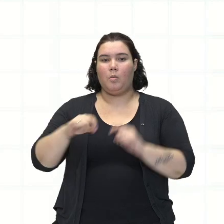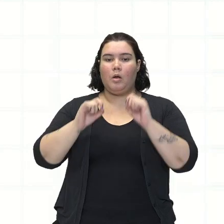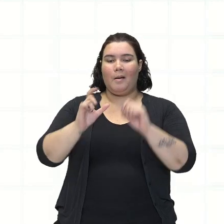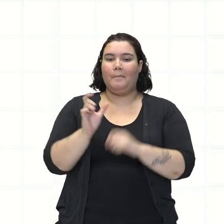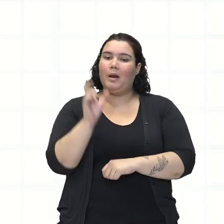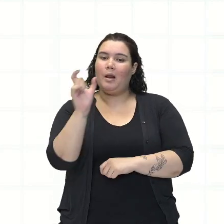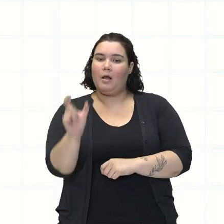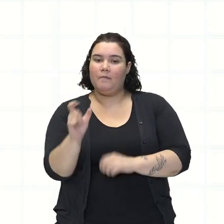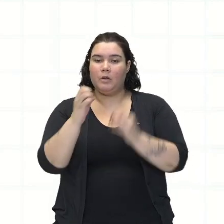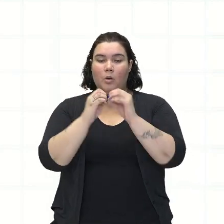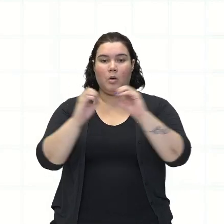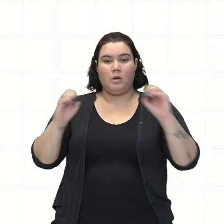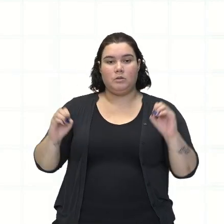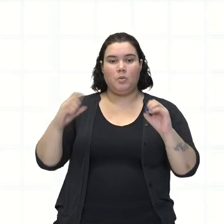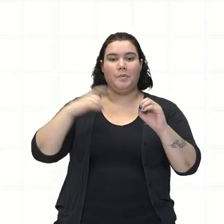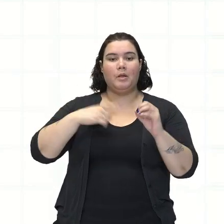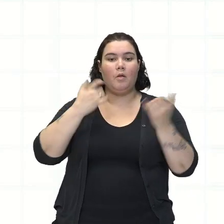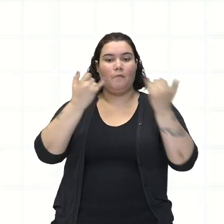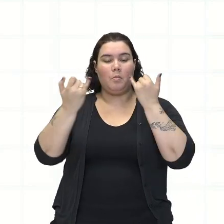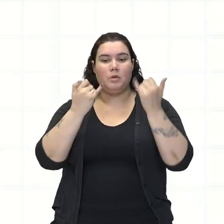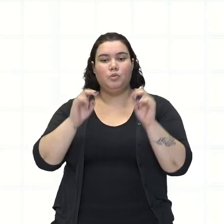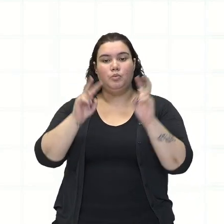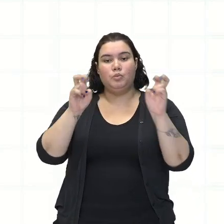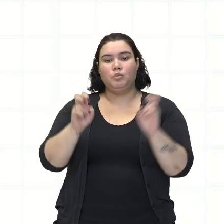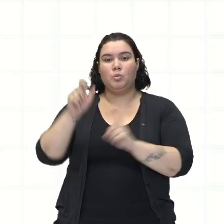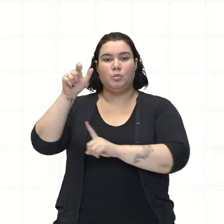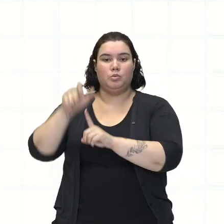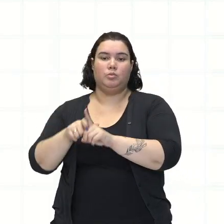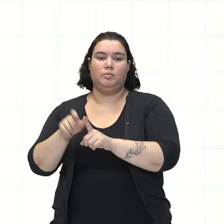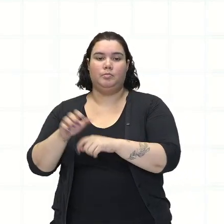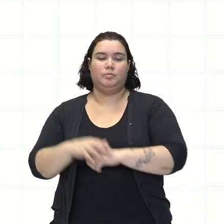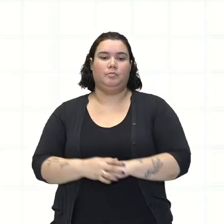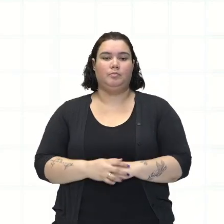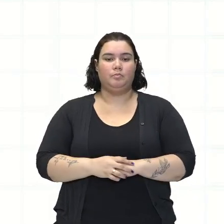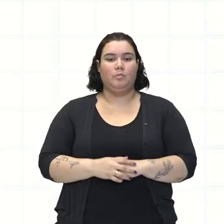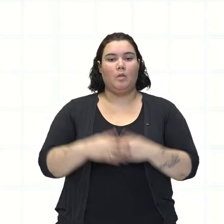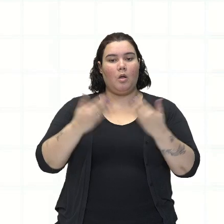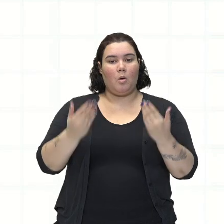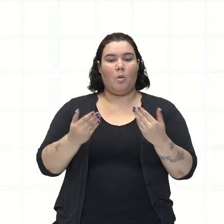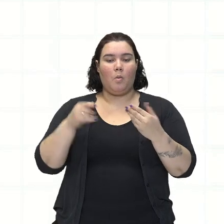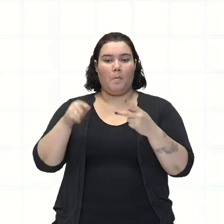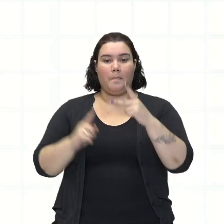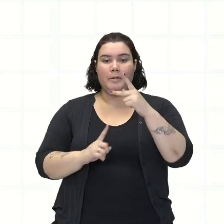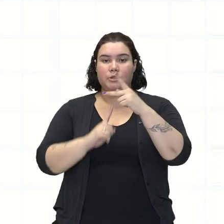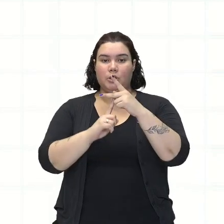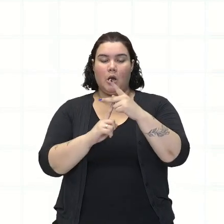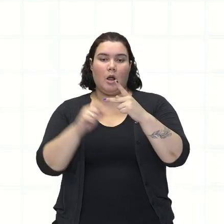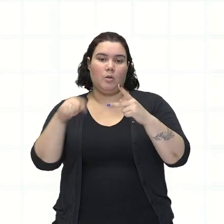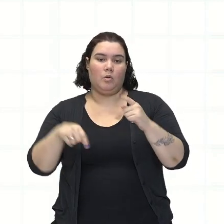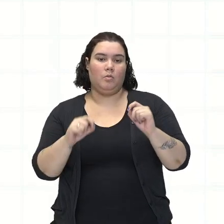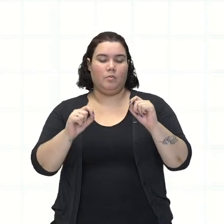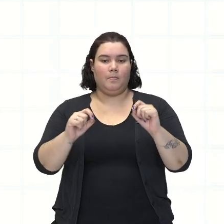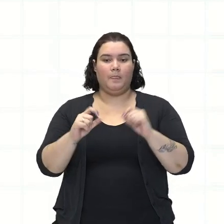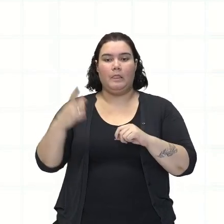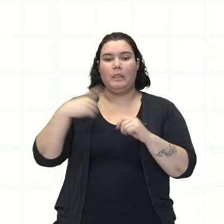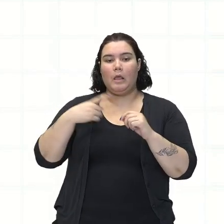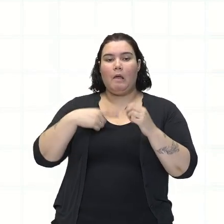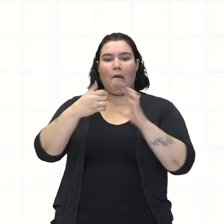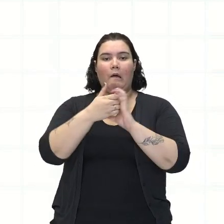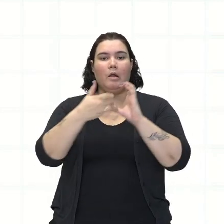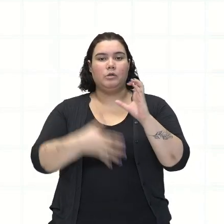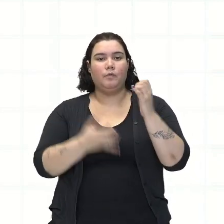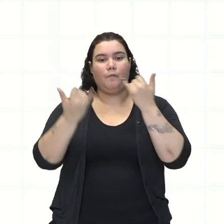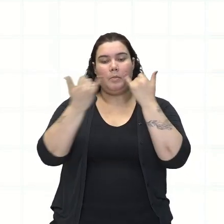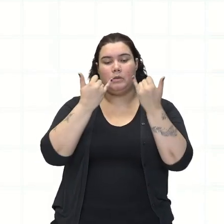Então, o sujeito é sobre o qual a oração diz algo. O predicado é esse algo. Perfeito? Ele contém as informações sobre o